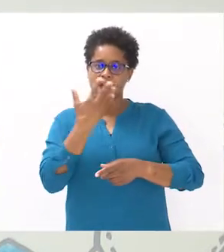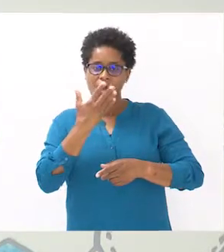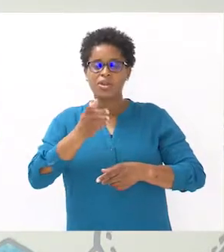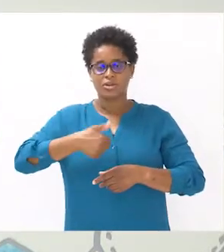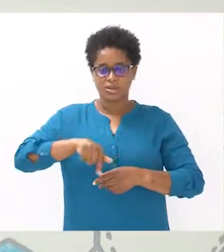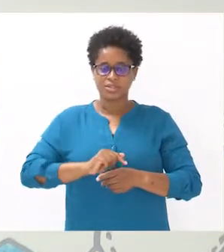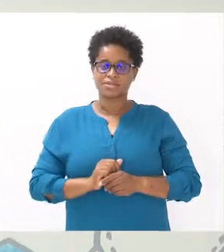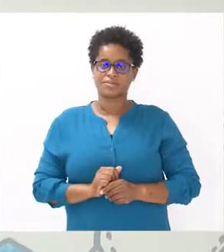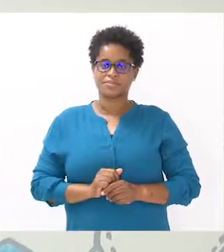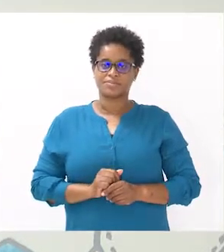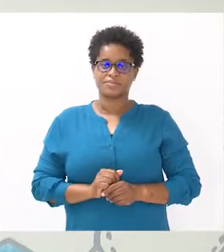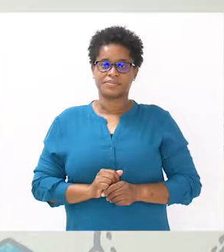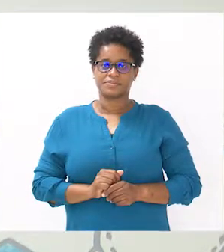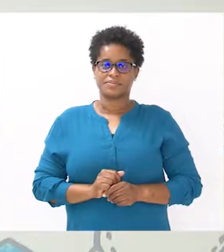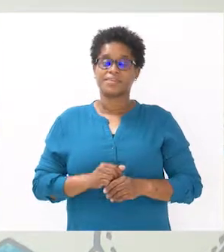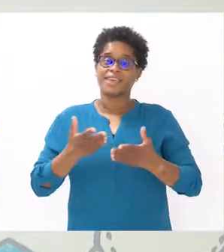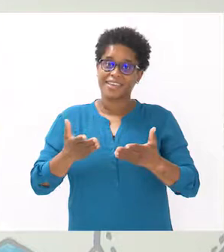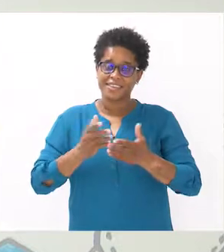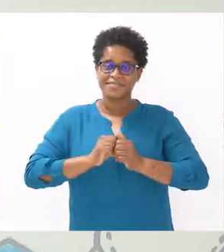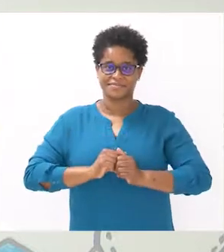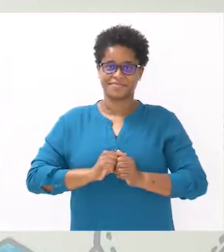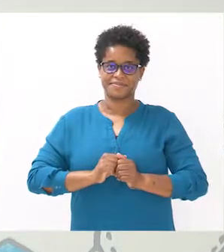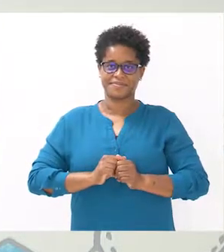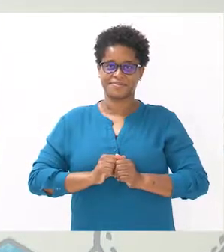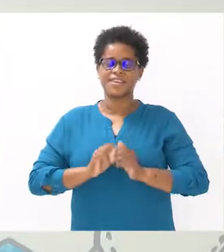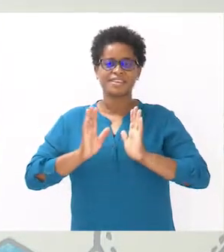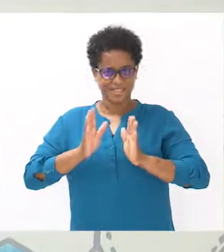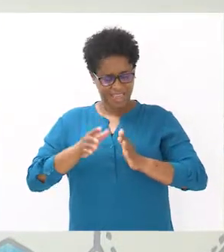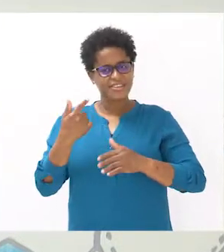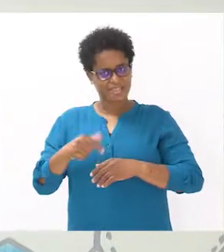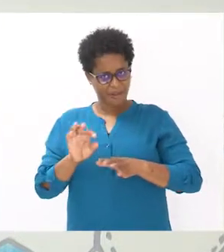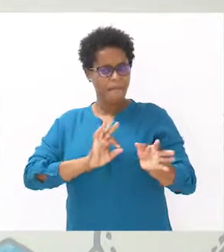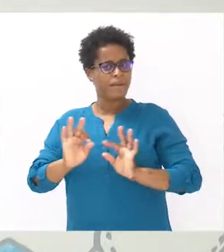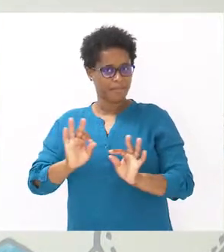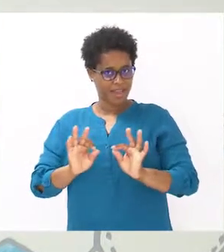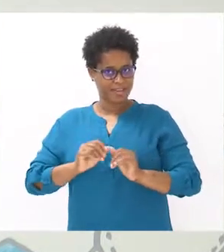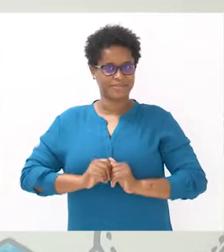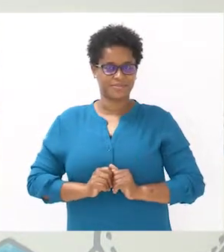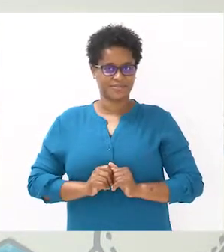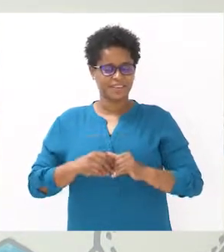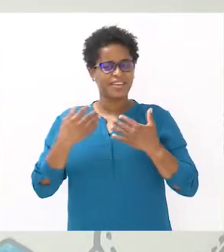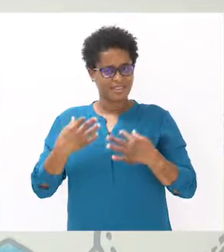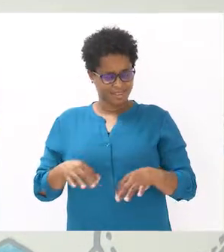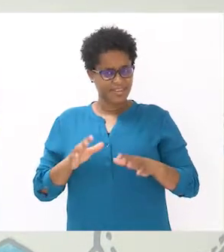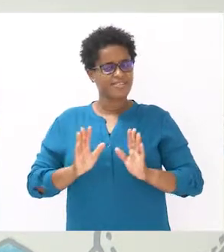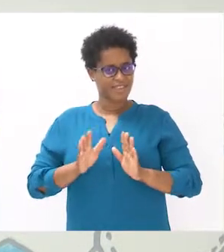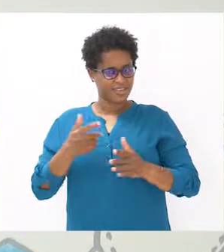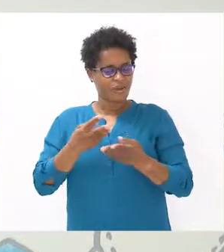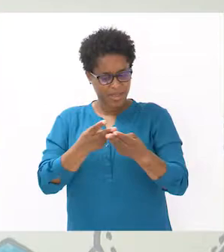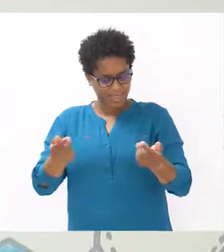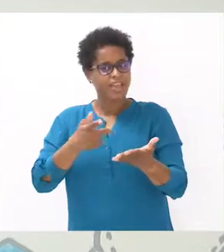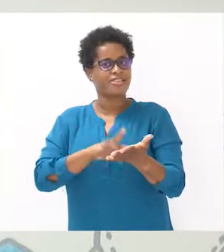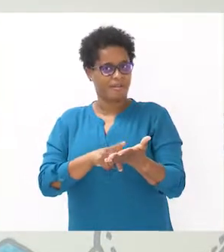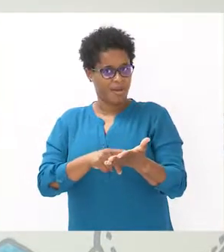nossa aula. E aí? Já estão preparados? Já estão com os materiais em